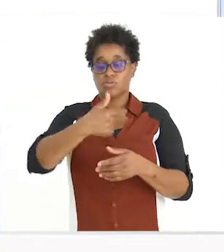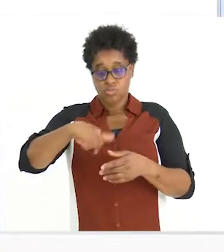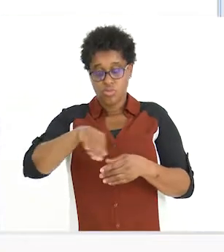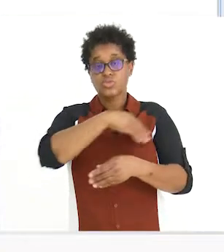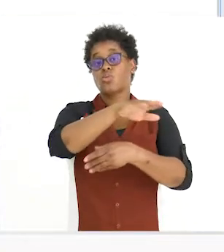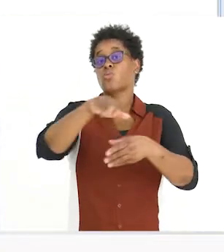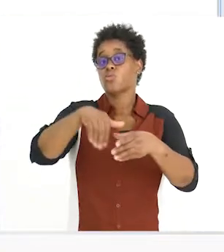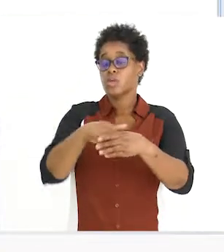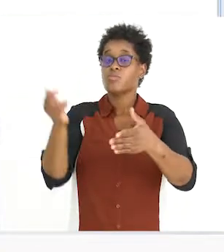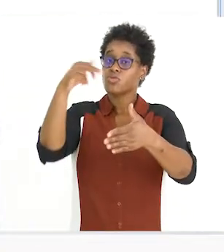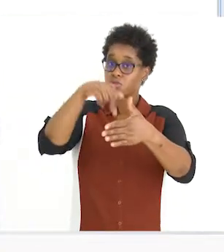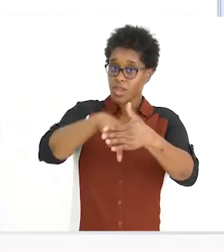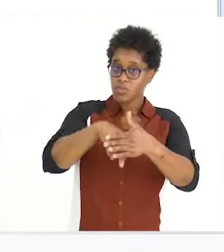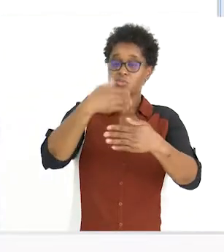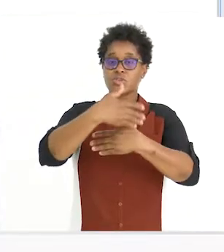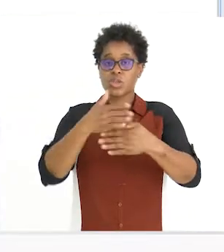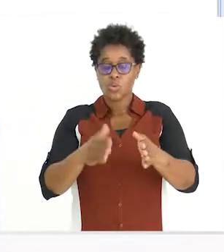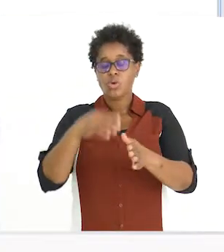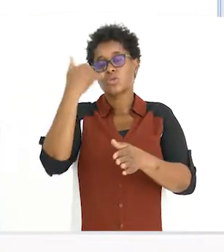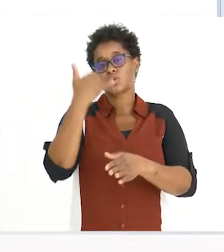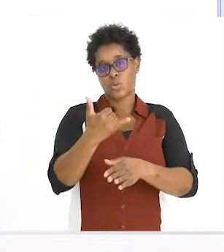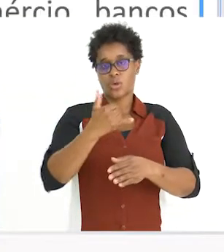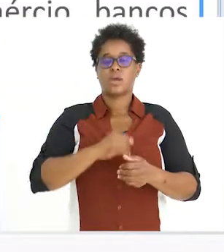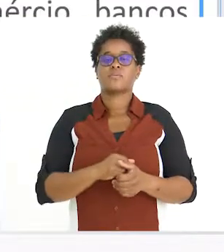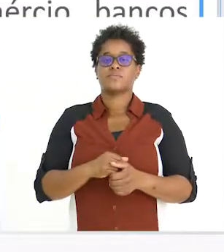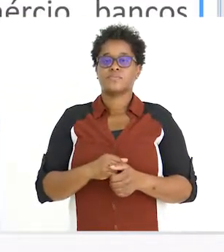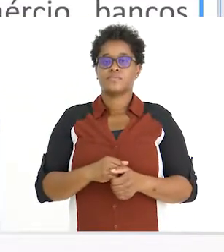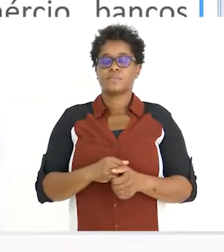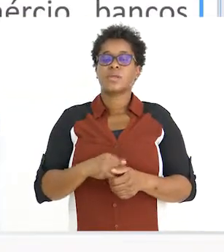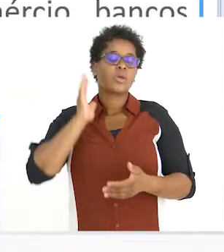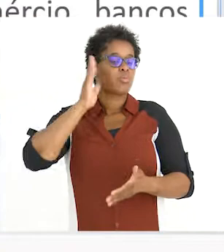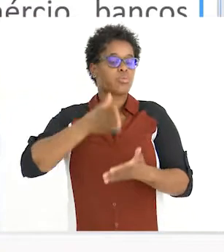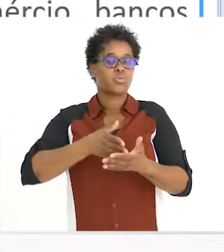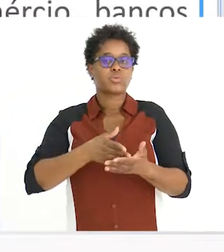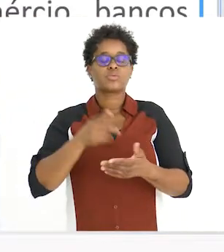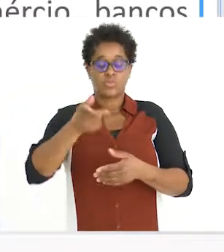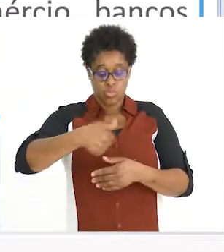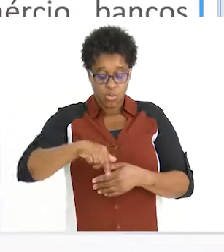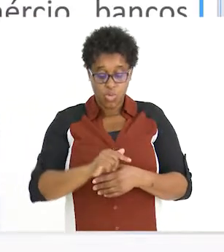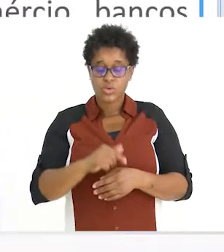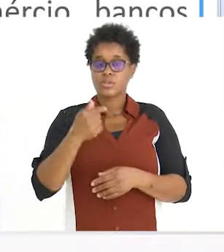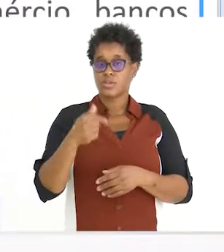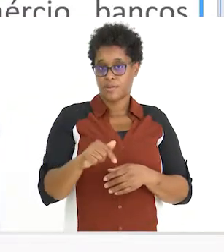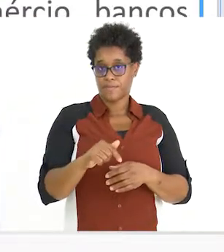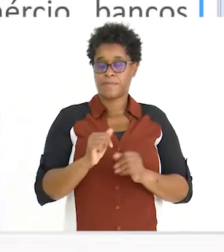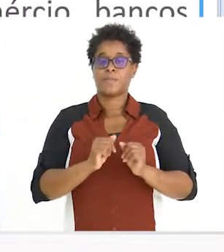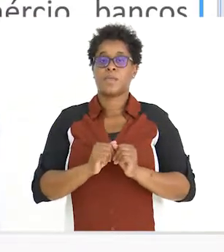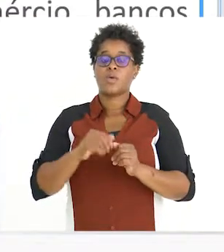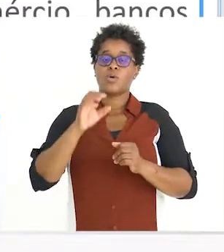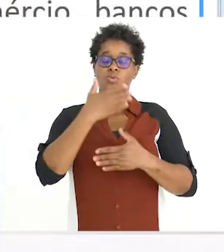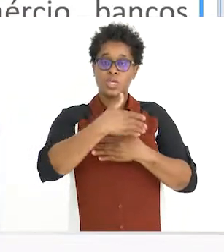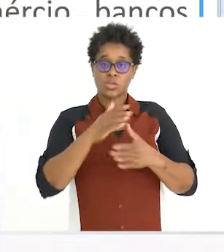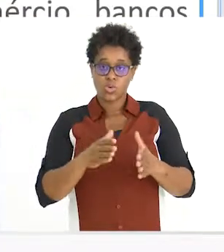enquadramos dentro do setor secundário. E por último, nós temos o